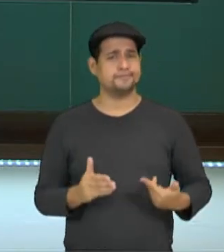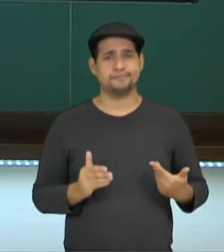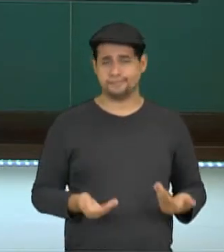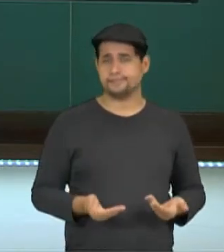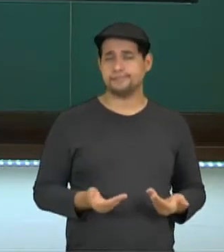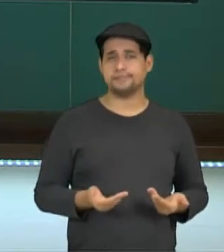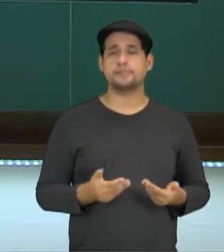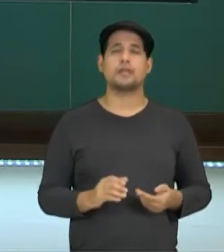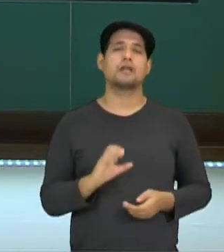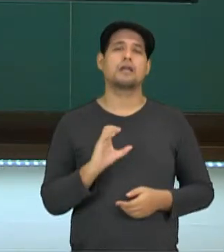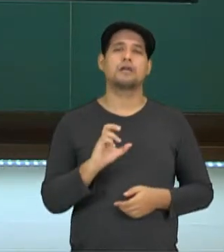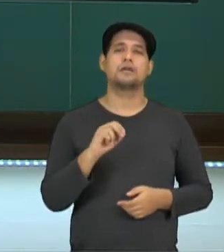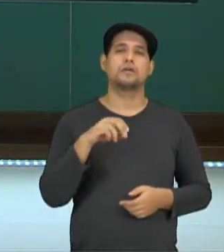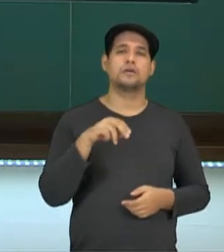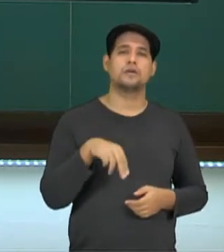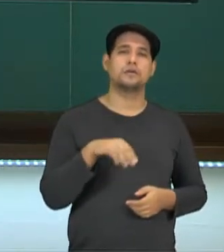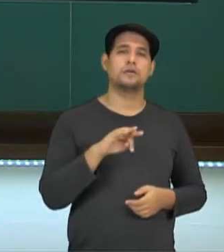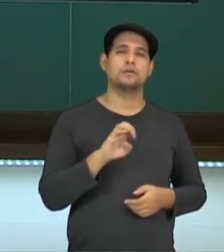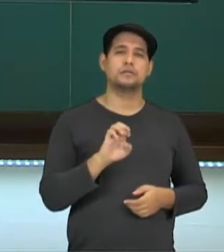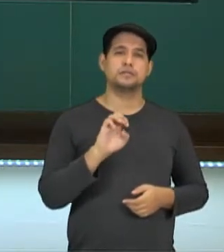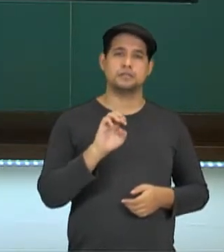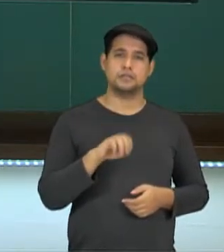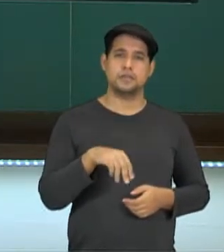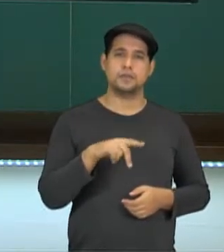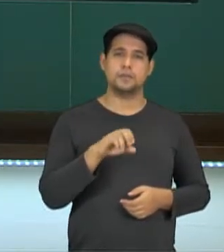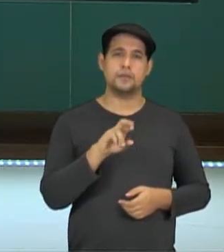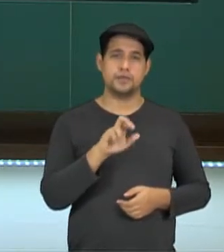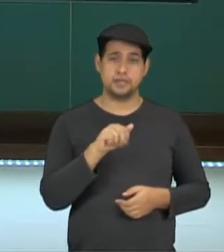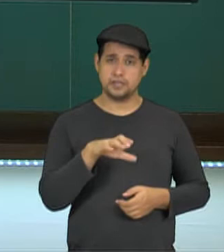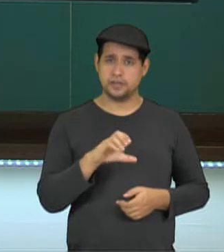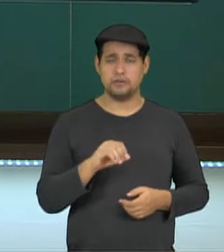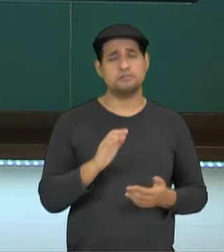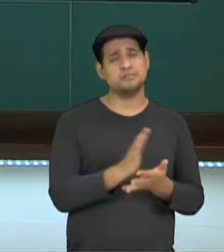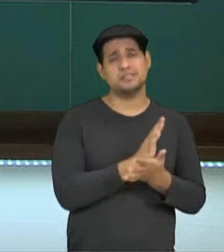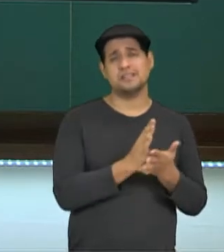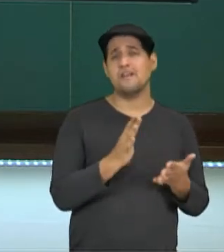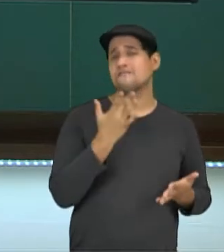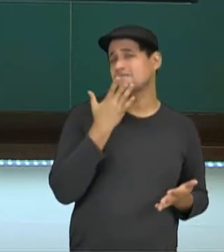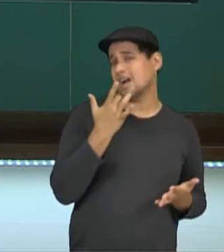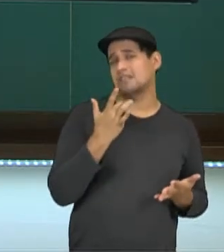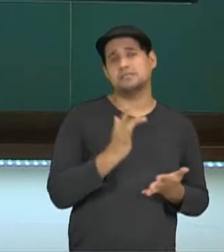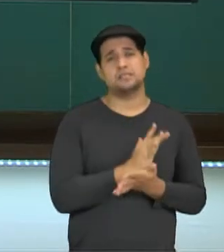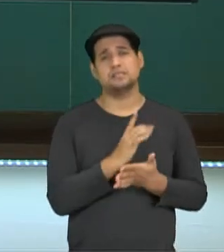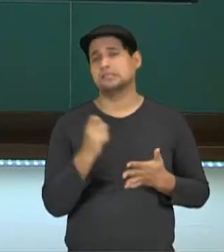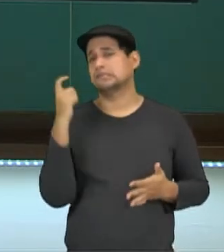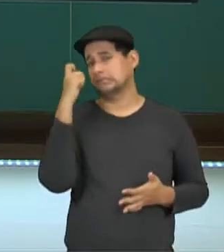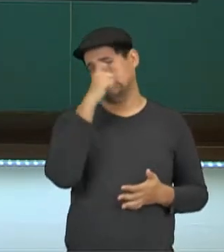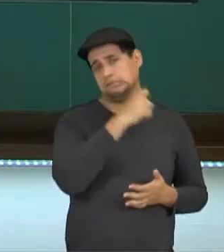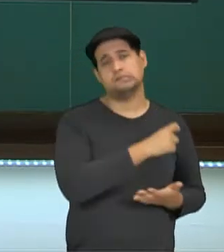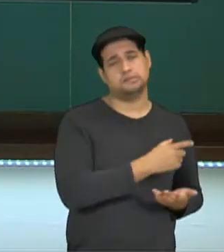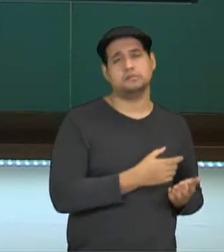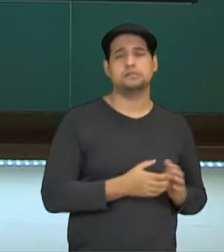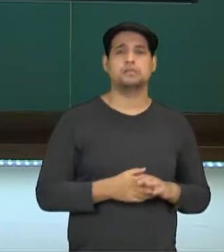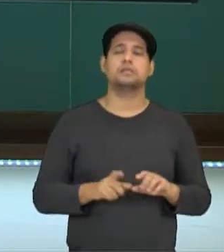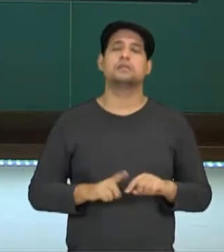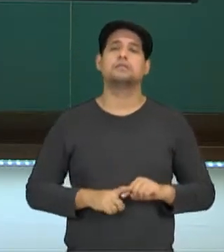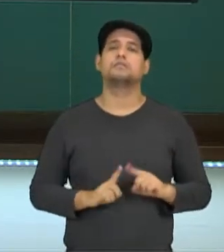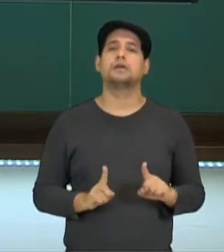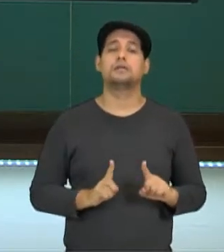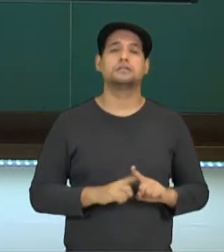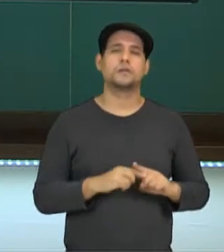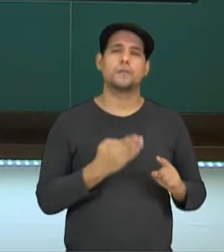mundo contemporâneo apresenta vários desafios, né, alguns mais fáceis de serem superados, outros mais difíceis,